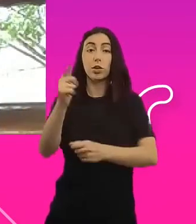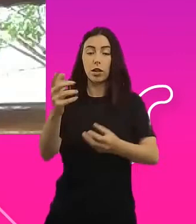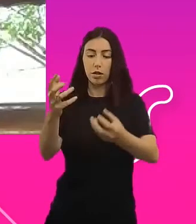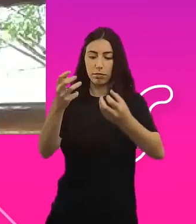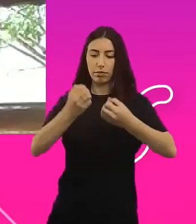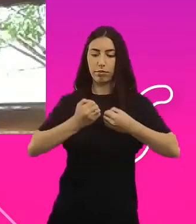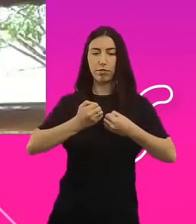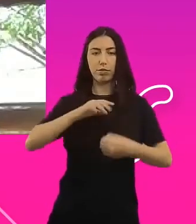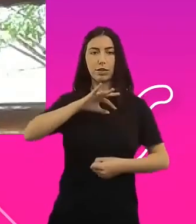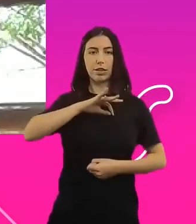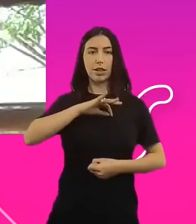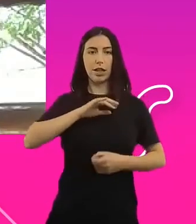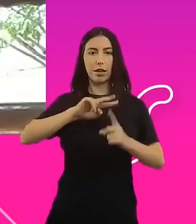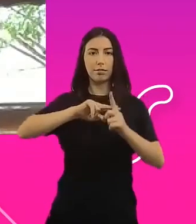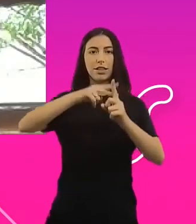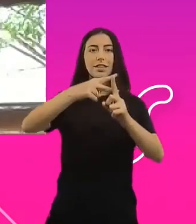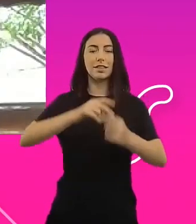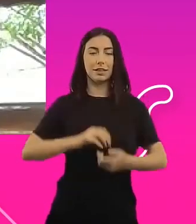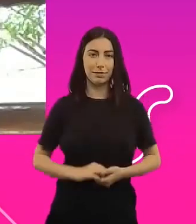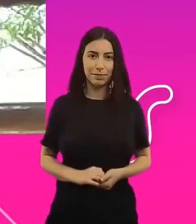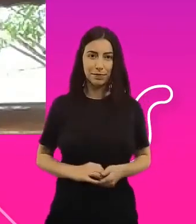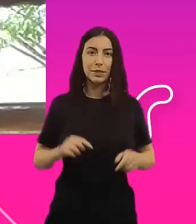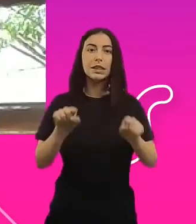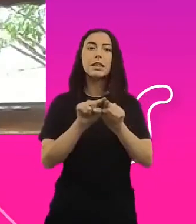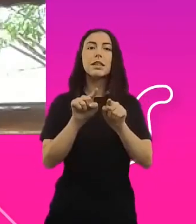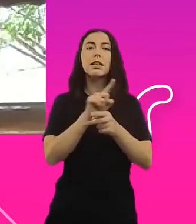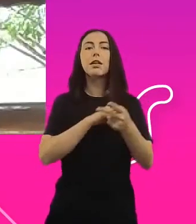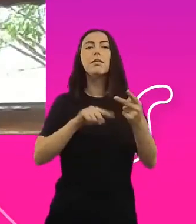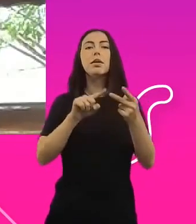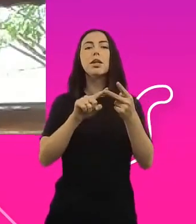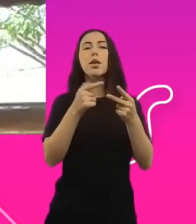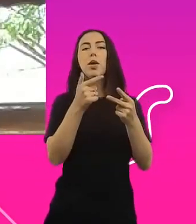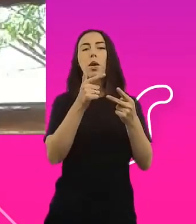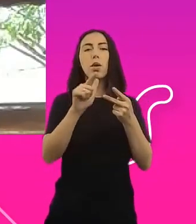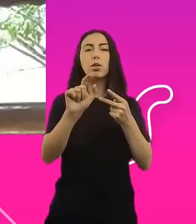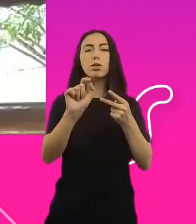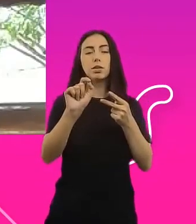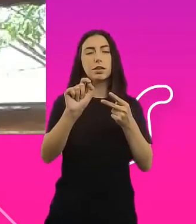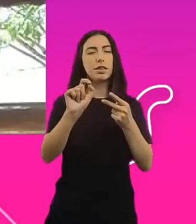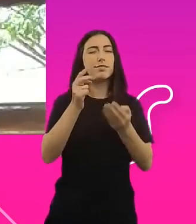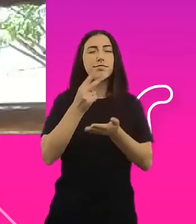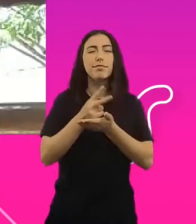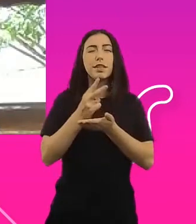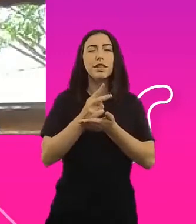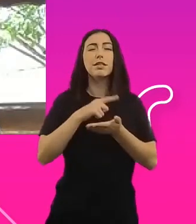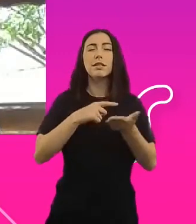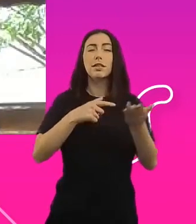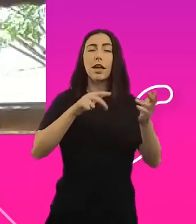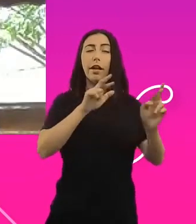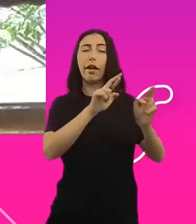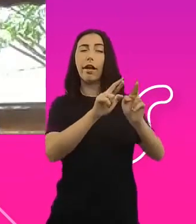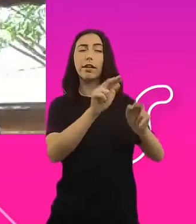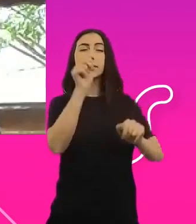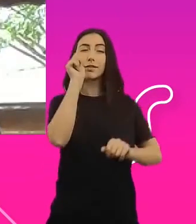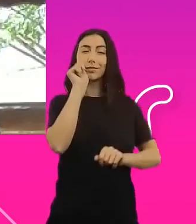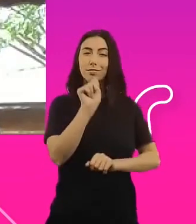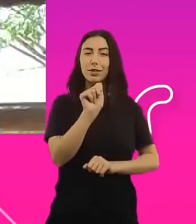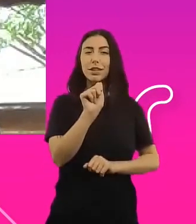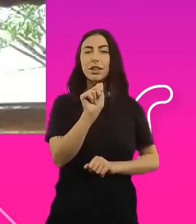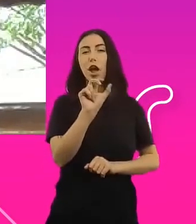também, um outro caso, né? E aí muitas vezes envolvendo mulheres, mães né? Mãe chefe de